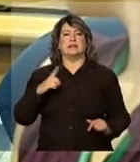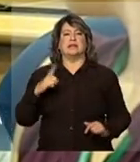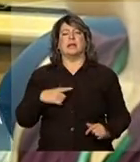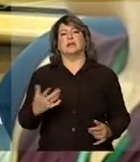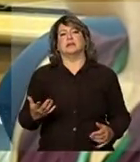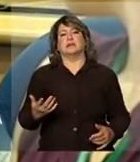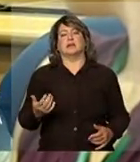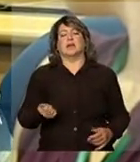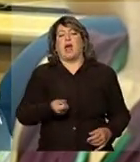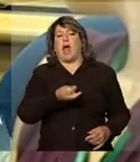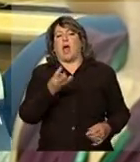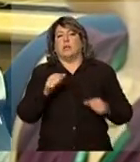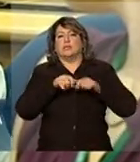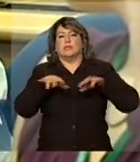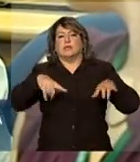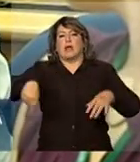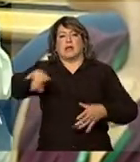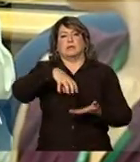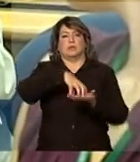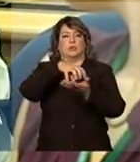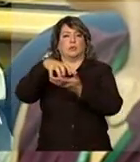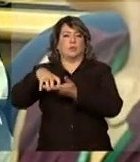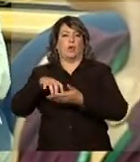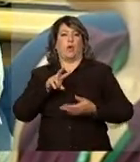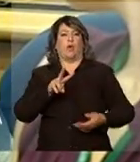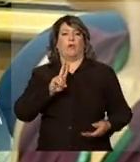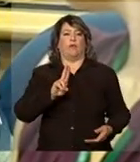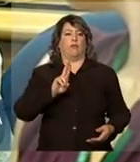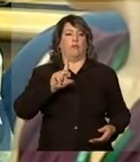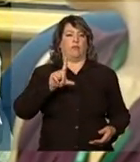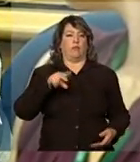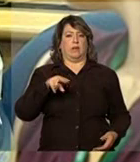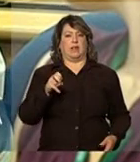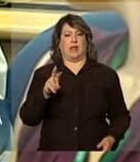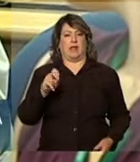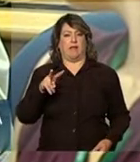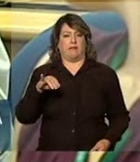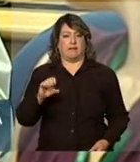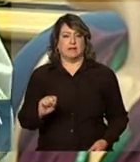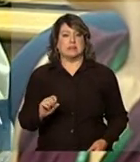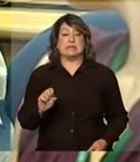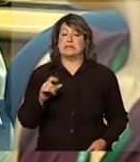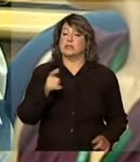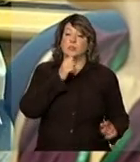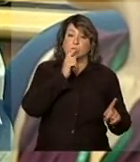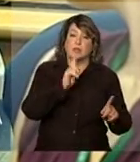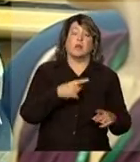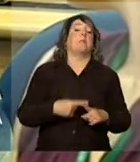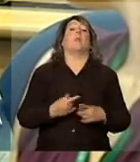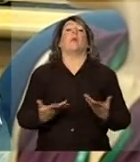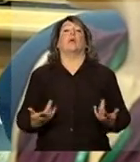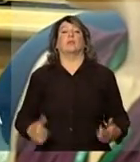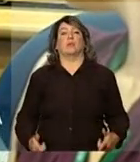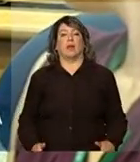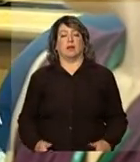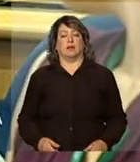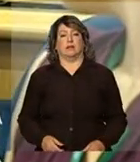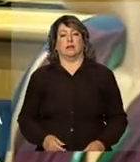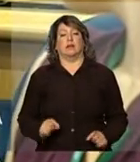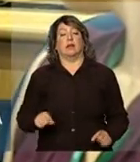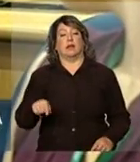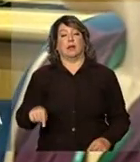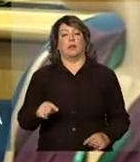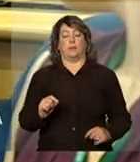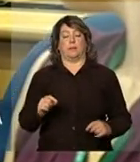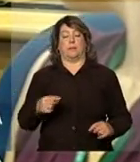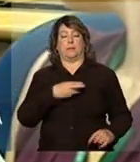alguma ramificação para esses grupos vulneráveis e, se não, por que não? E o ministro também citou sobre o Mais Médicos,